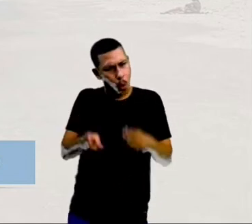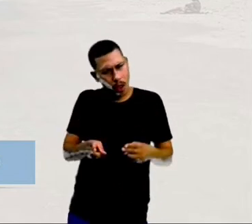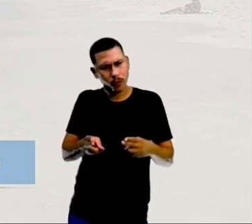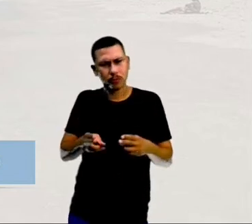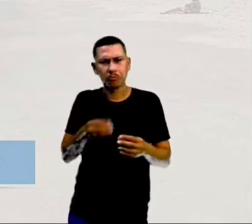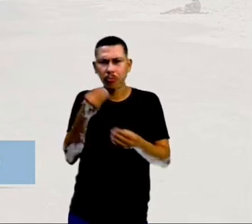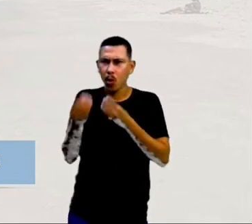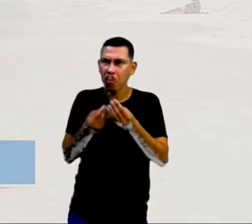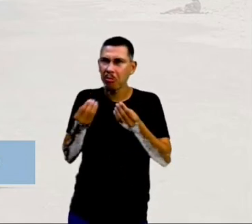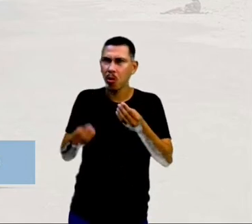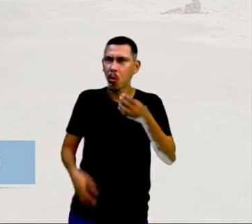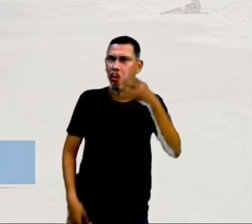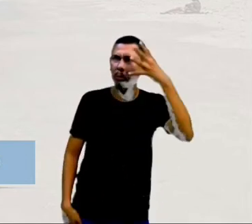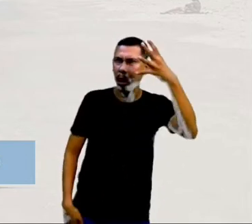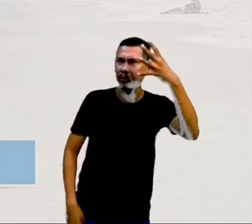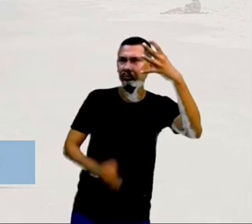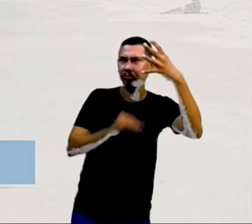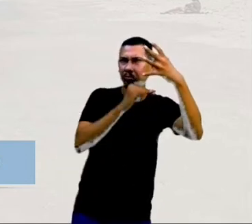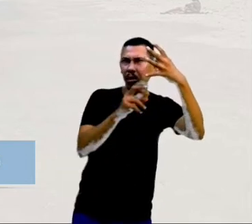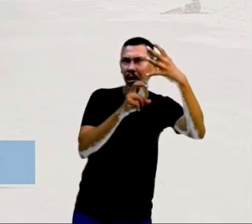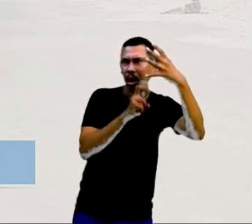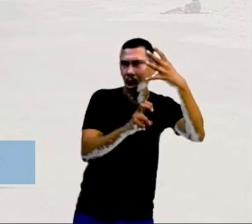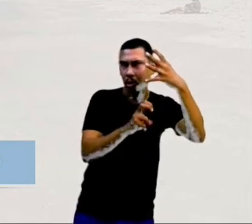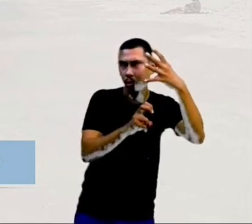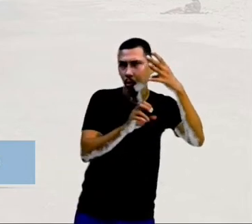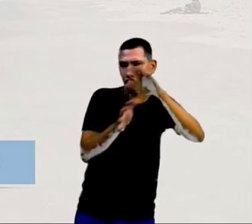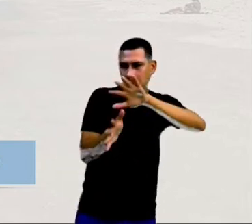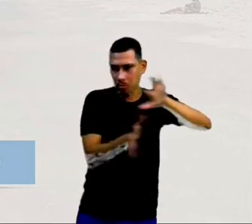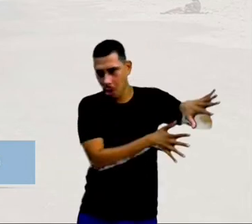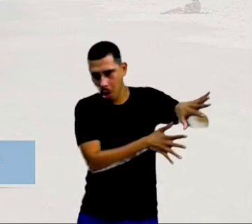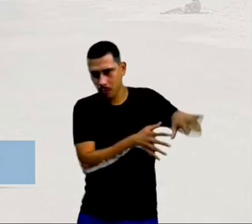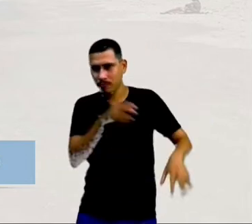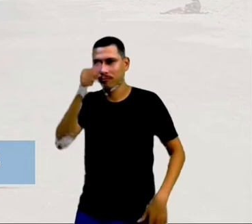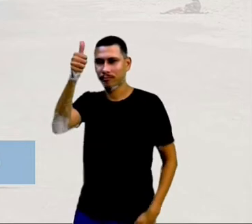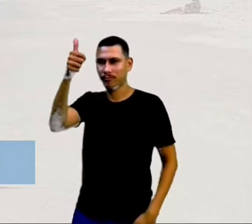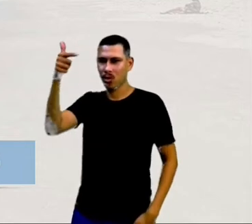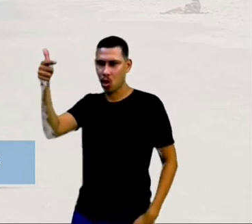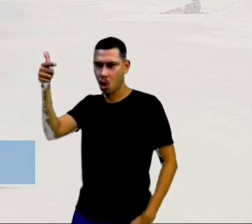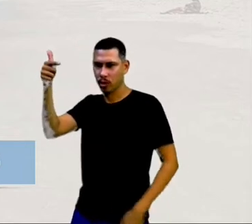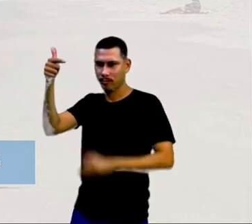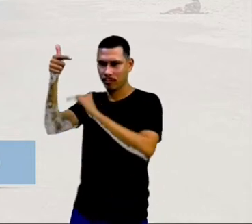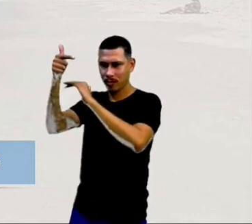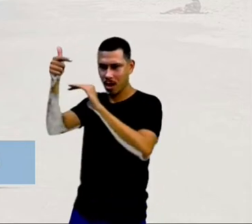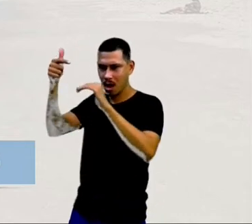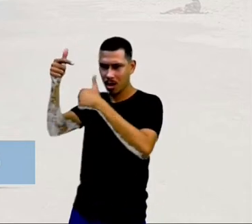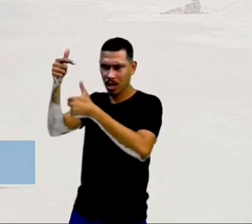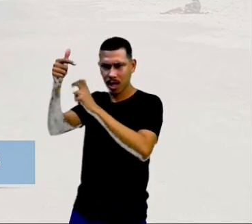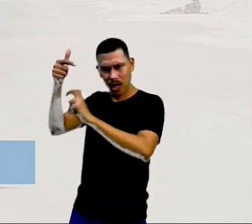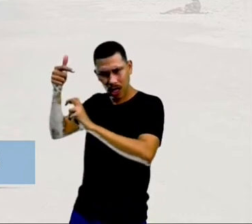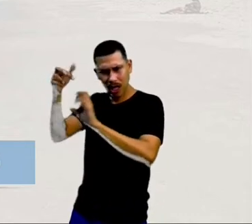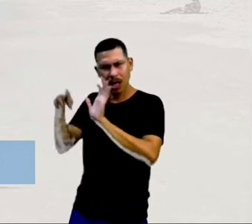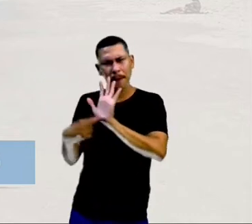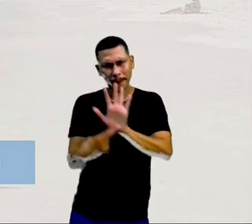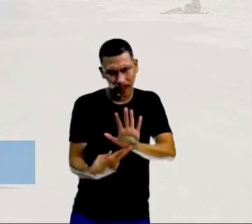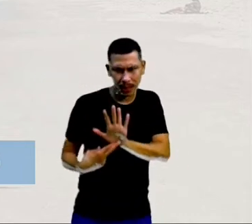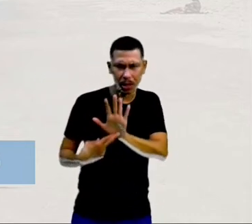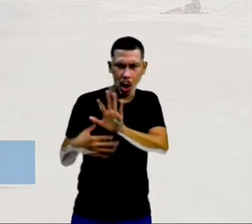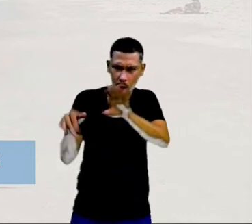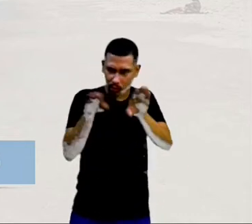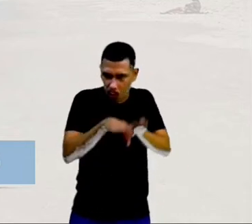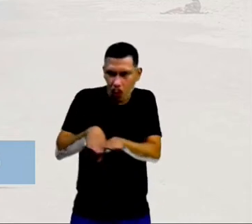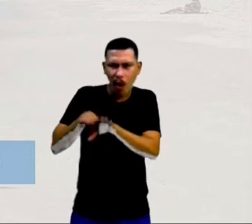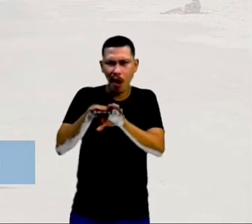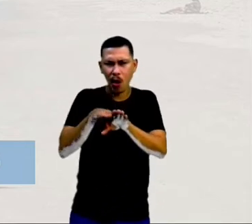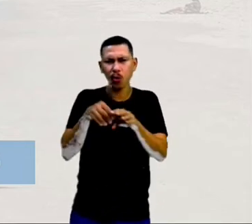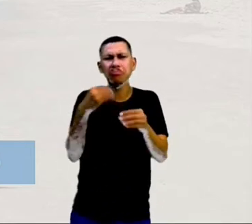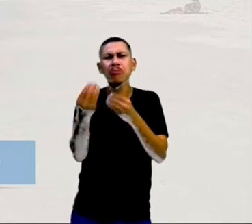professor? 4/5 e 12/15 representam a mesma coisa? Sim, representam. Por isso que nós